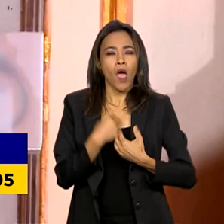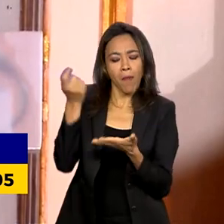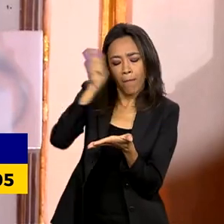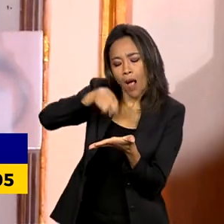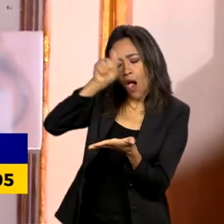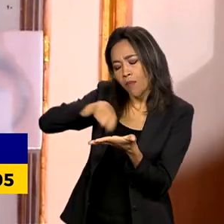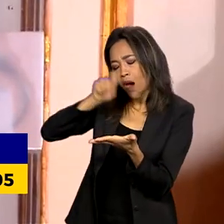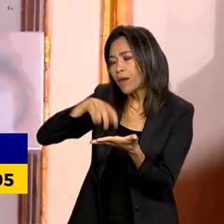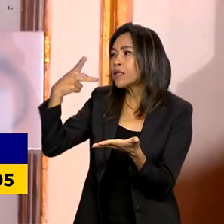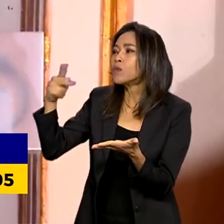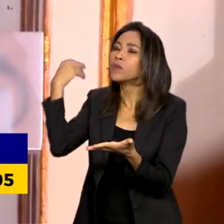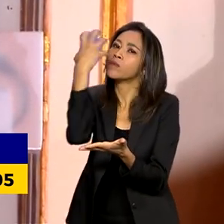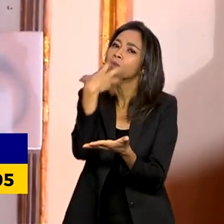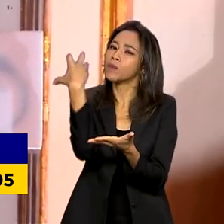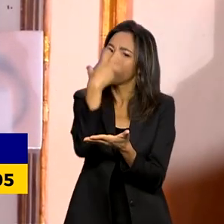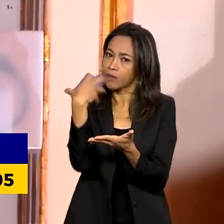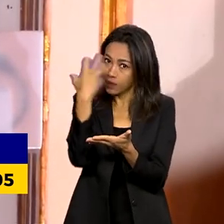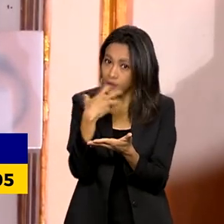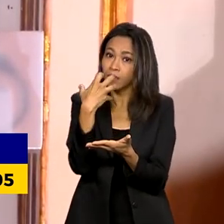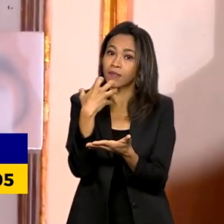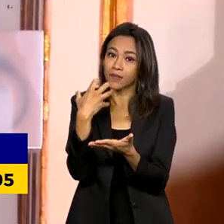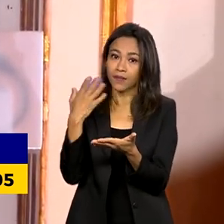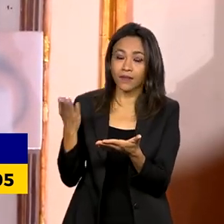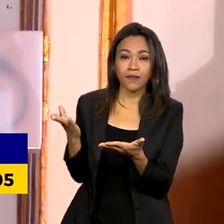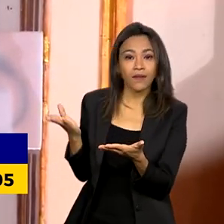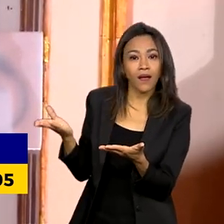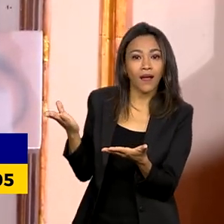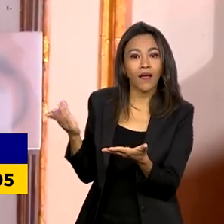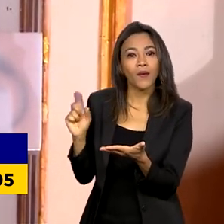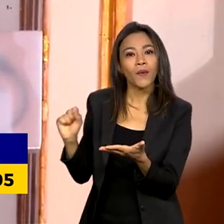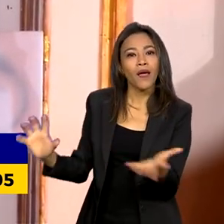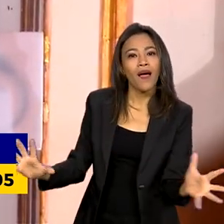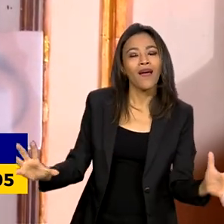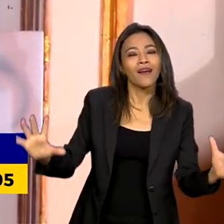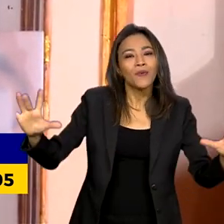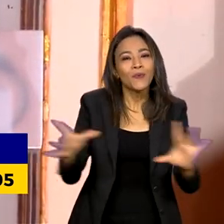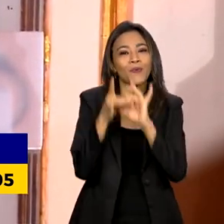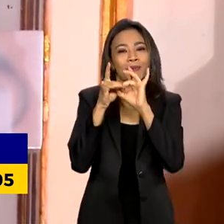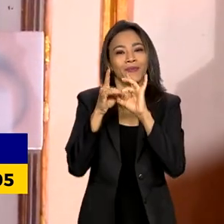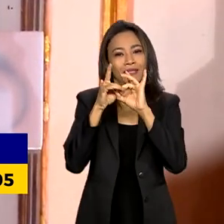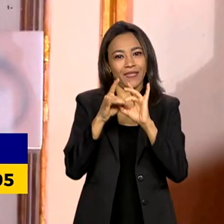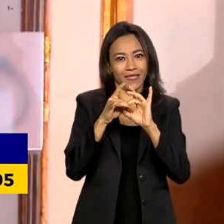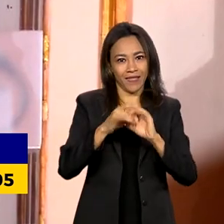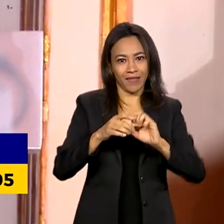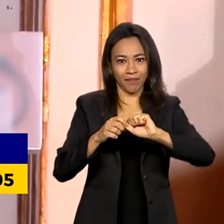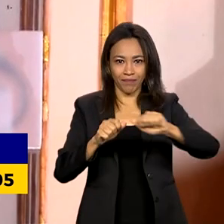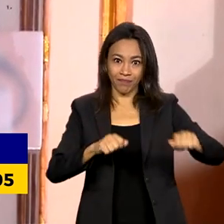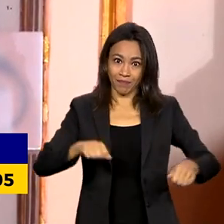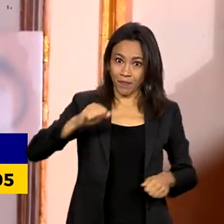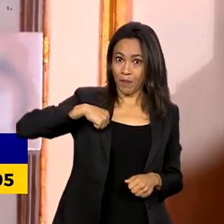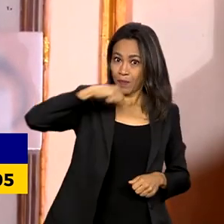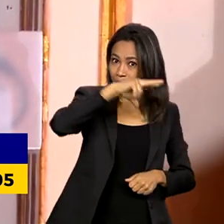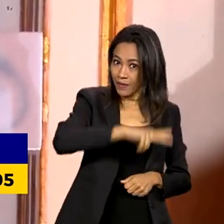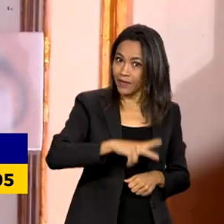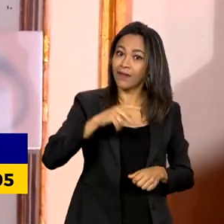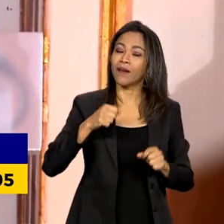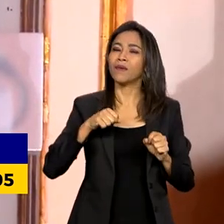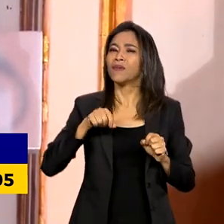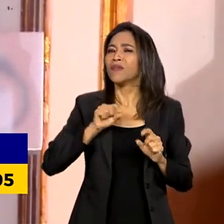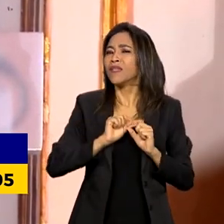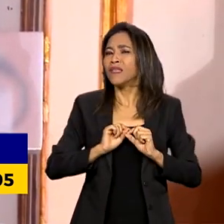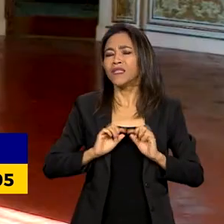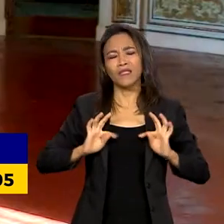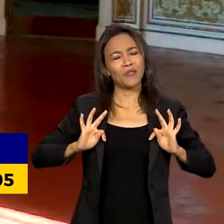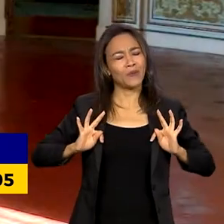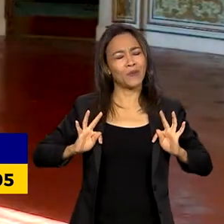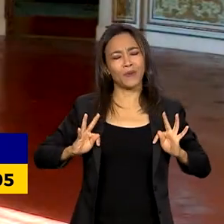das suas canções são abraços que unem continentes, onde se escuta a língua portuguesa em toda a sua